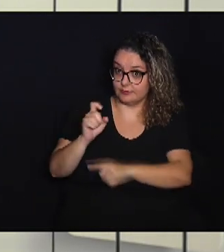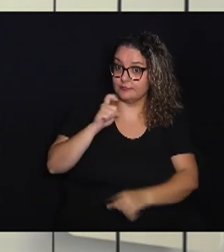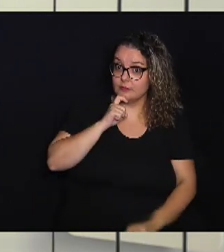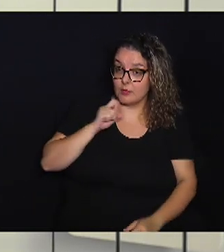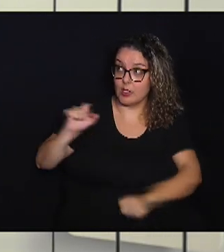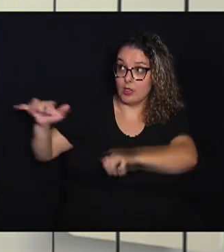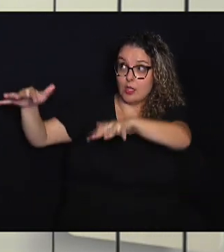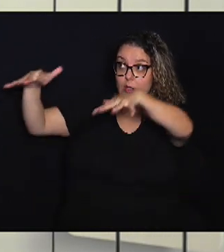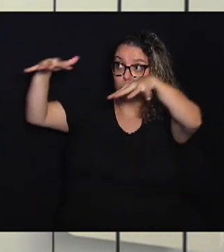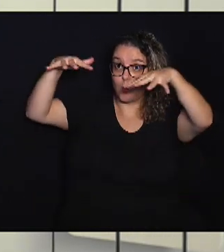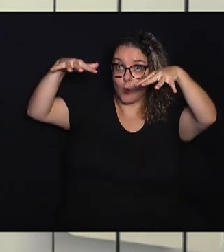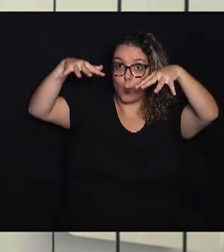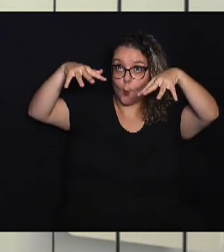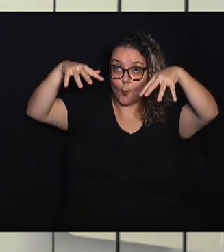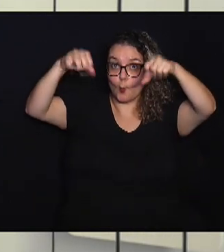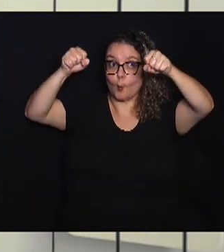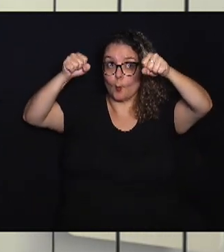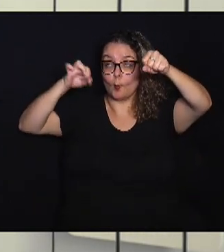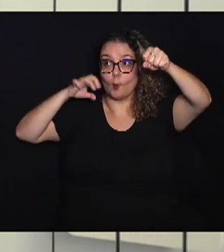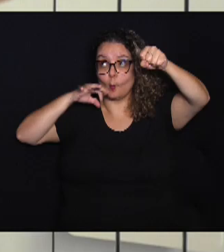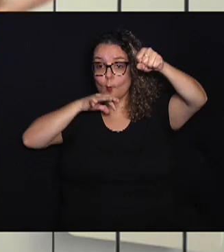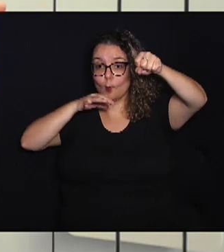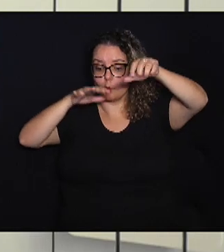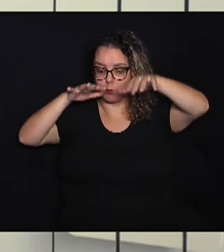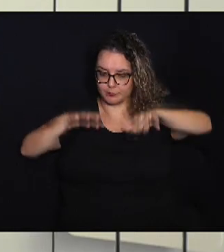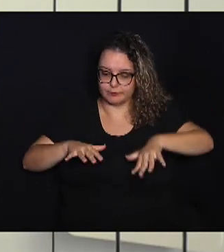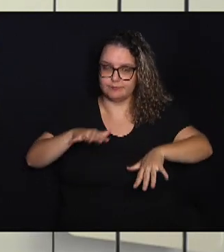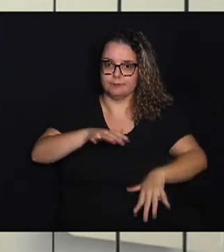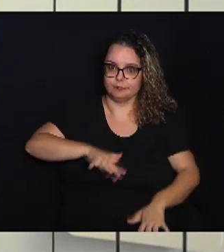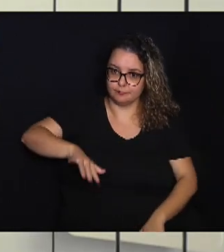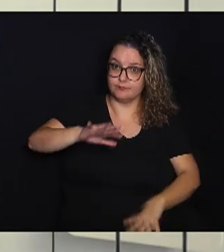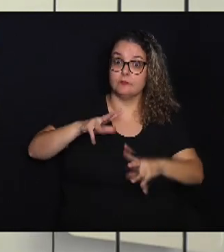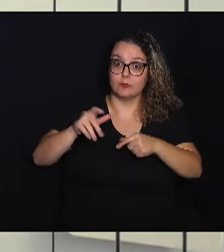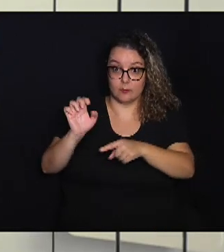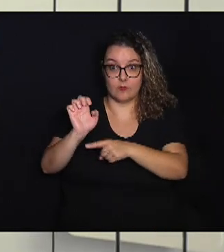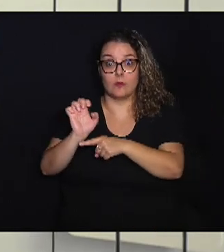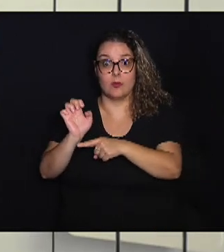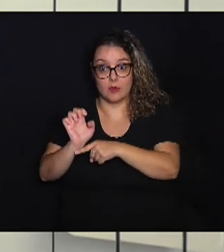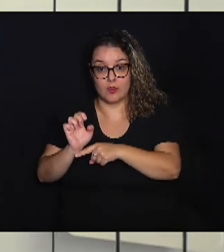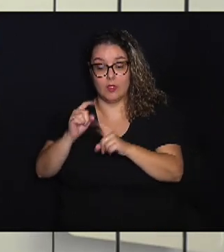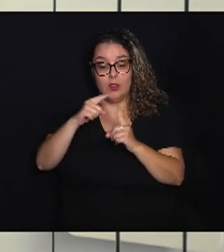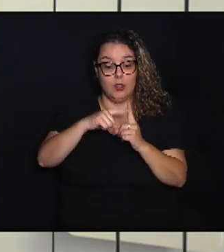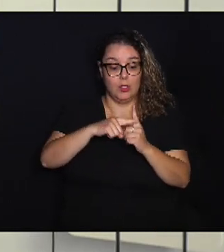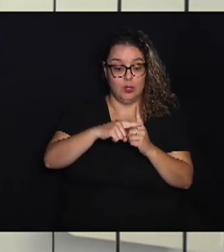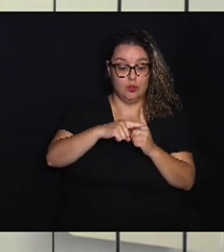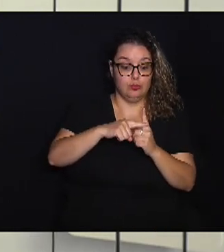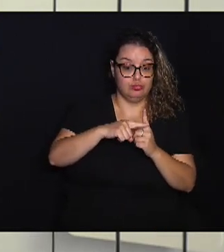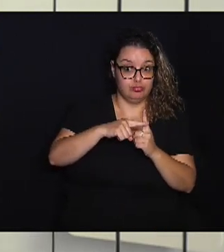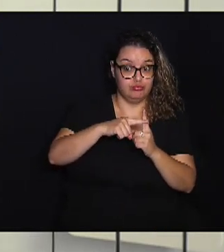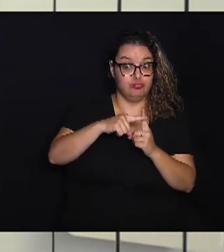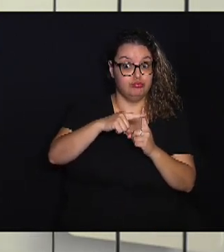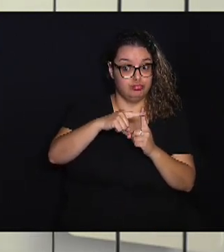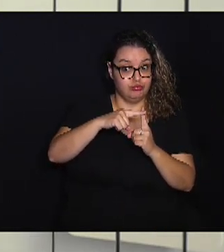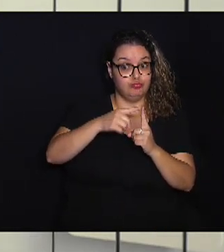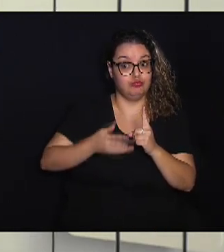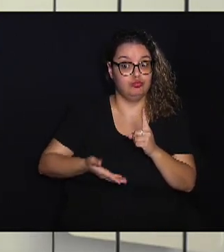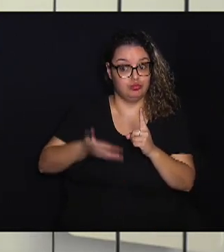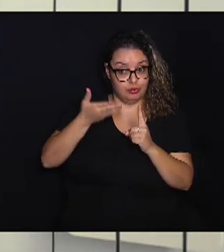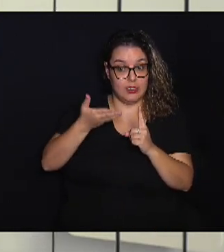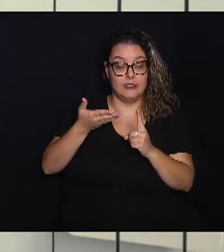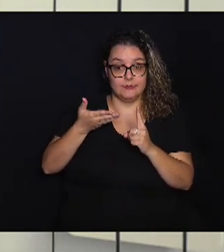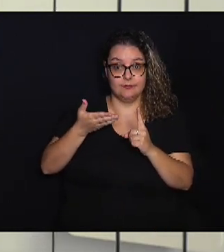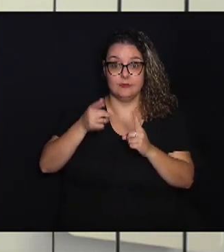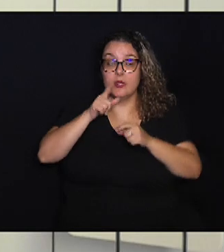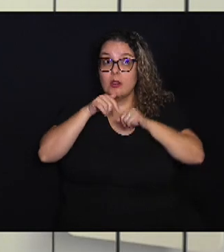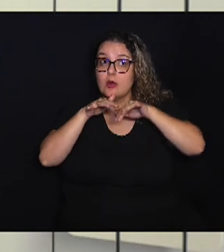e quente que atua aqui na nossa região, em todo o estado, né? As temperaturas seguem em elevação e a